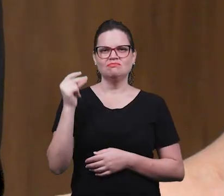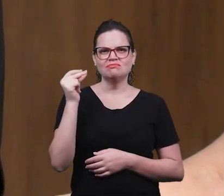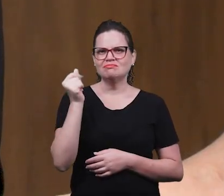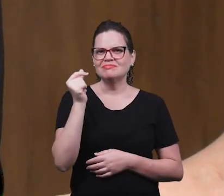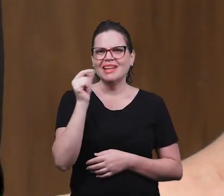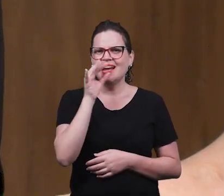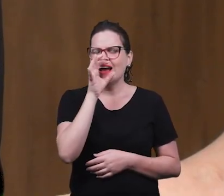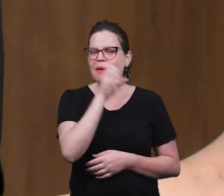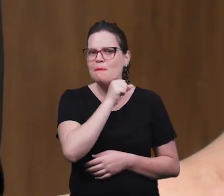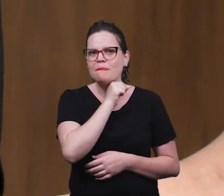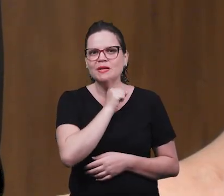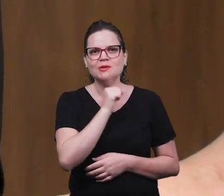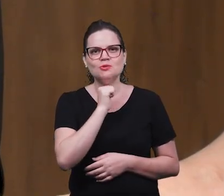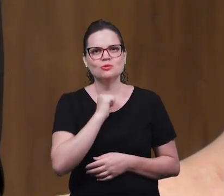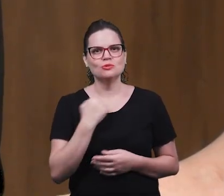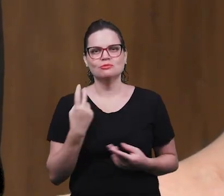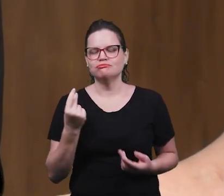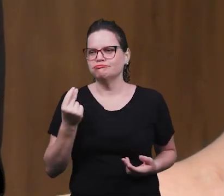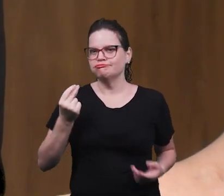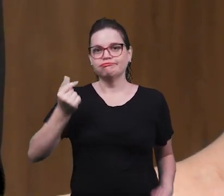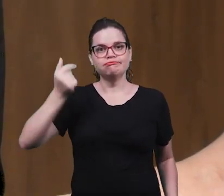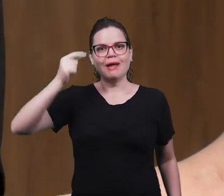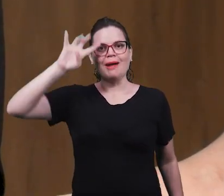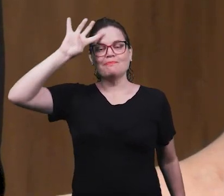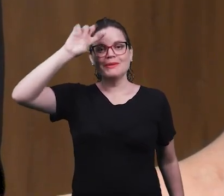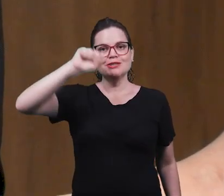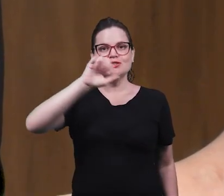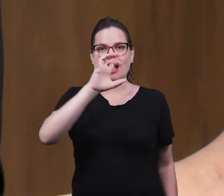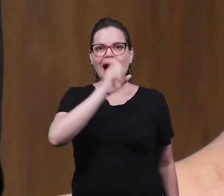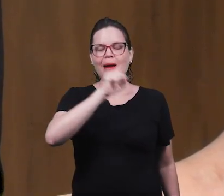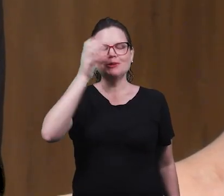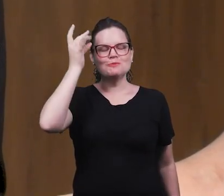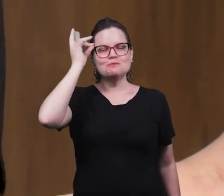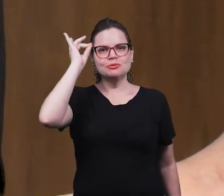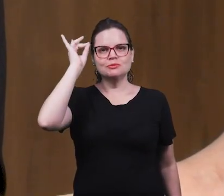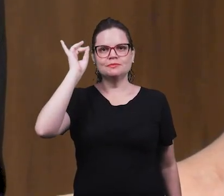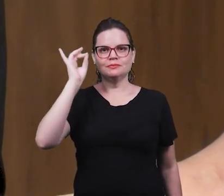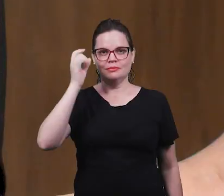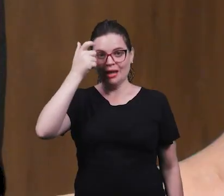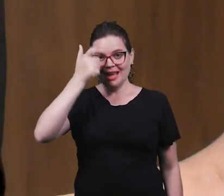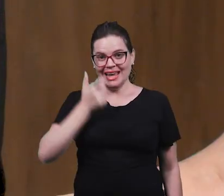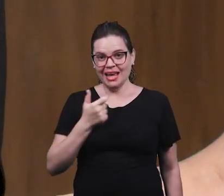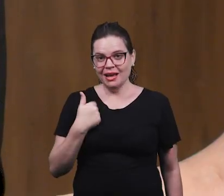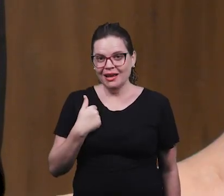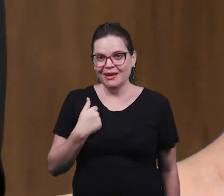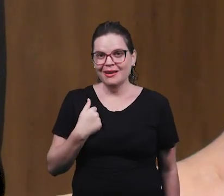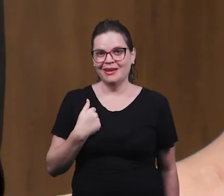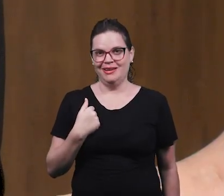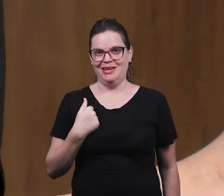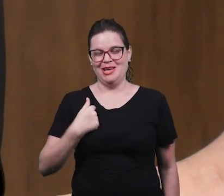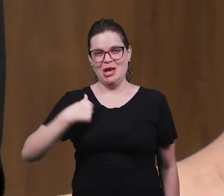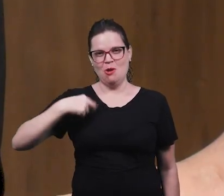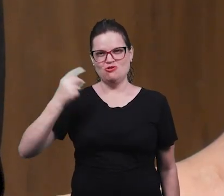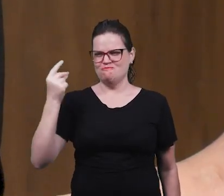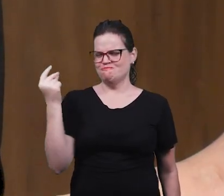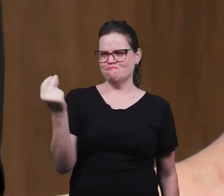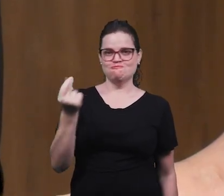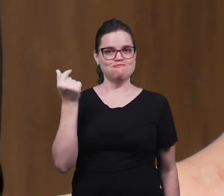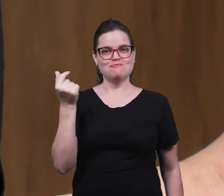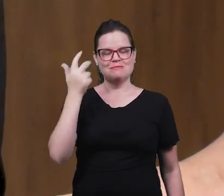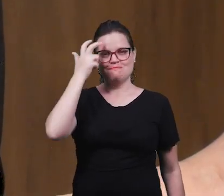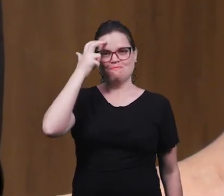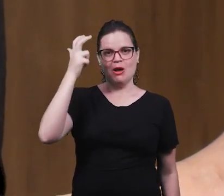pegavam assim, com muita facilidade, né? Eu nunca fui academicamente